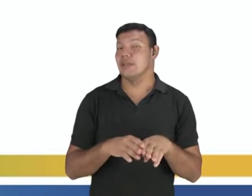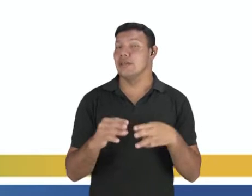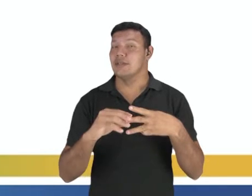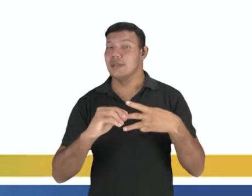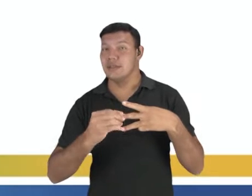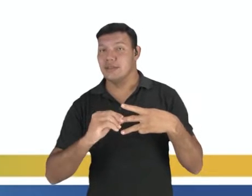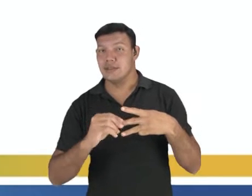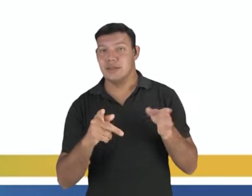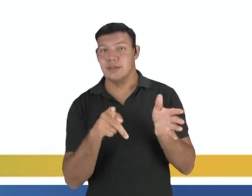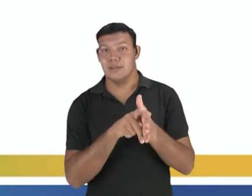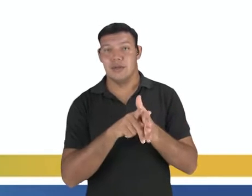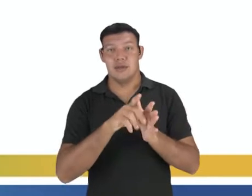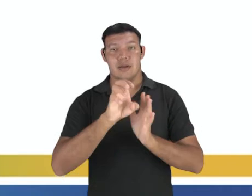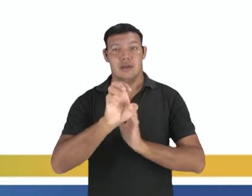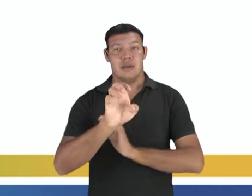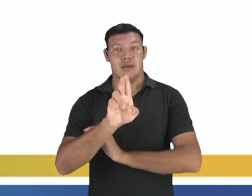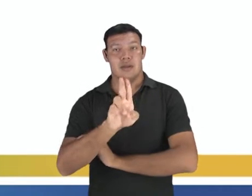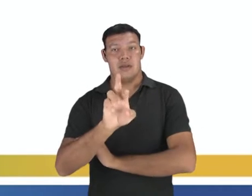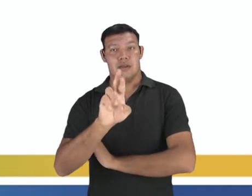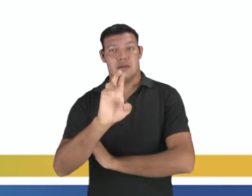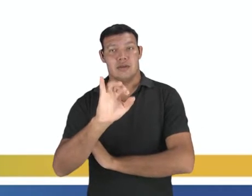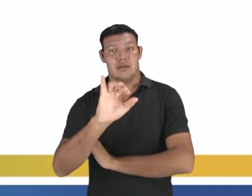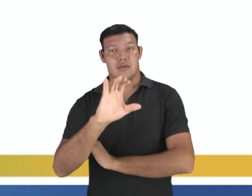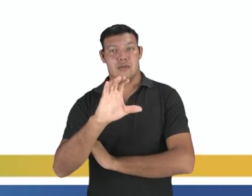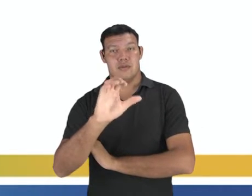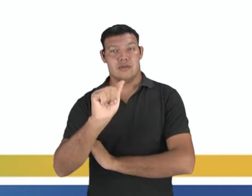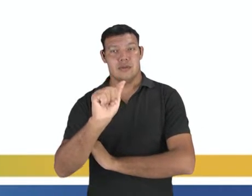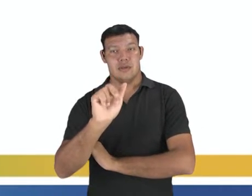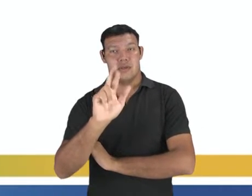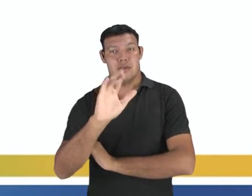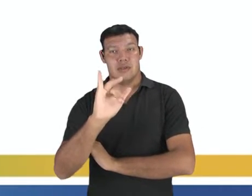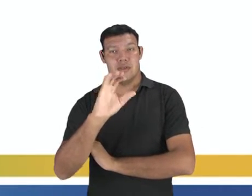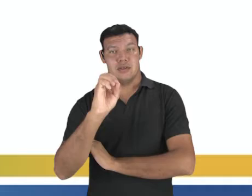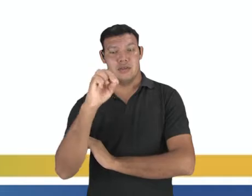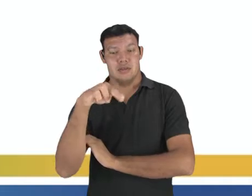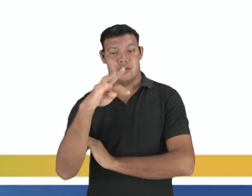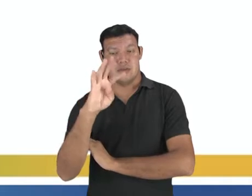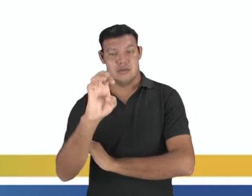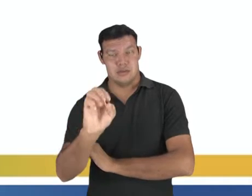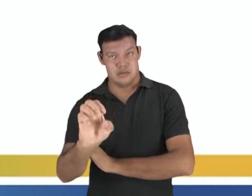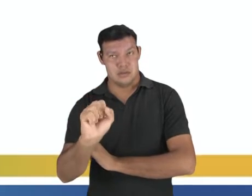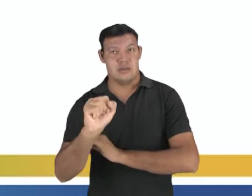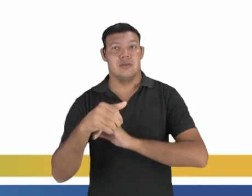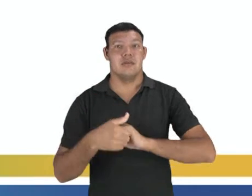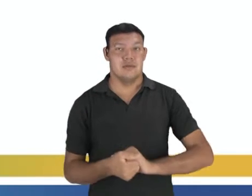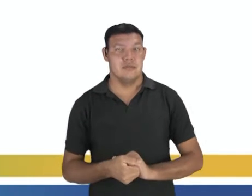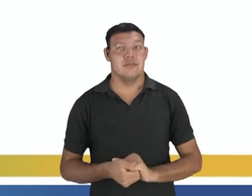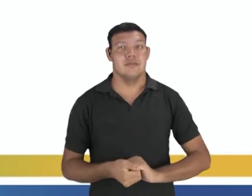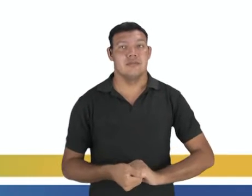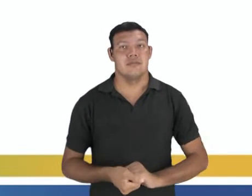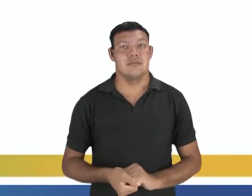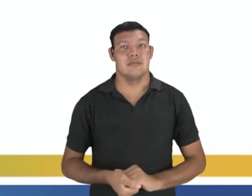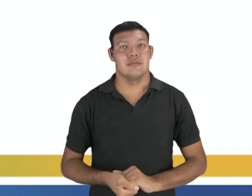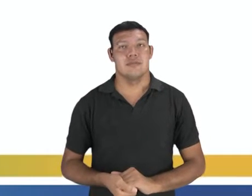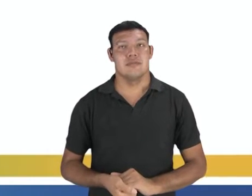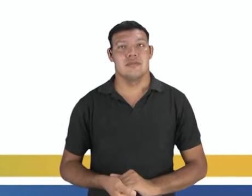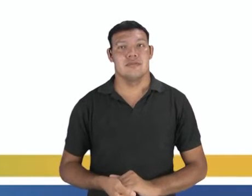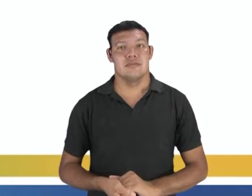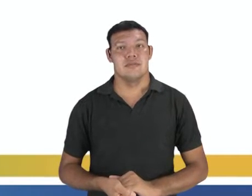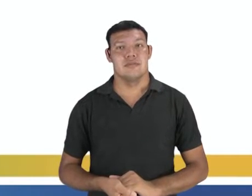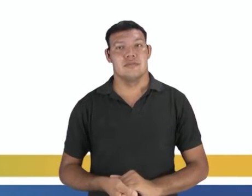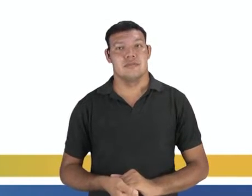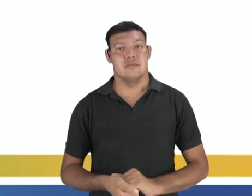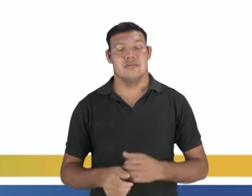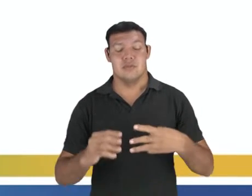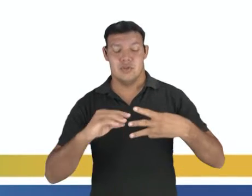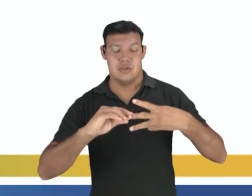seja, eles podem ser constituídos por uma única célula, podem ser constituídos por duas células ou mais, e em relação a